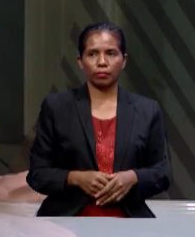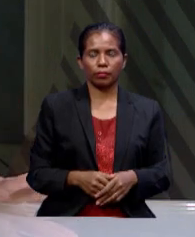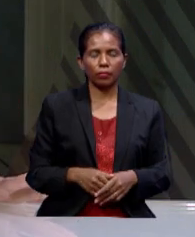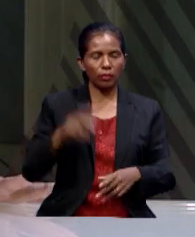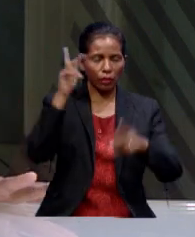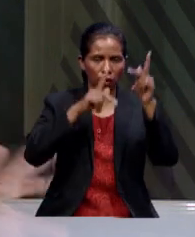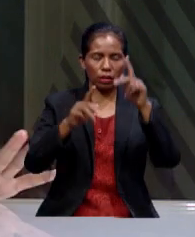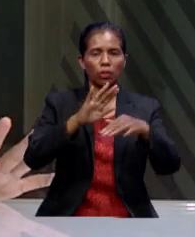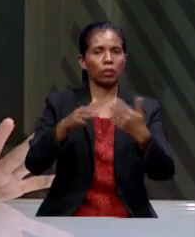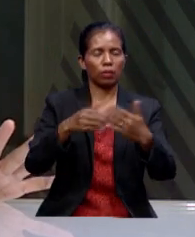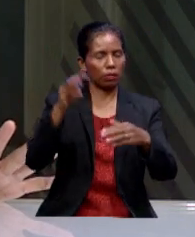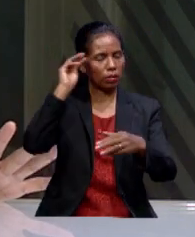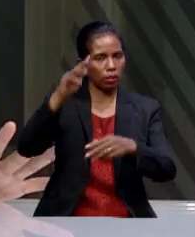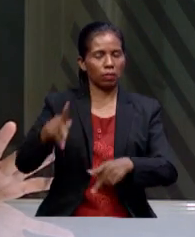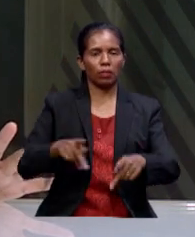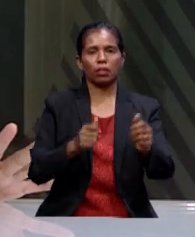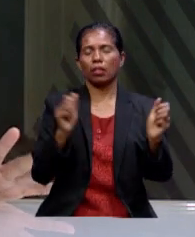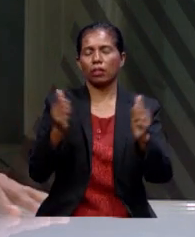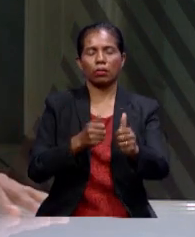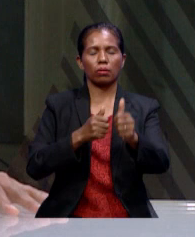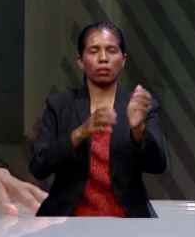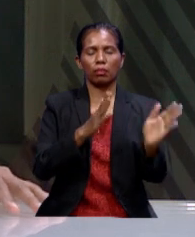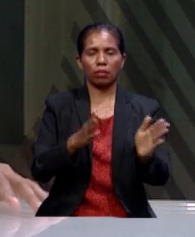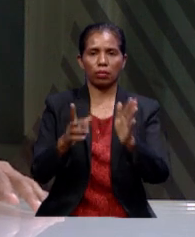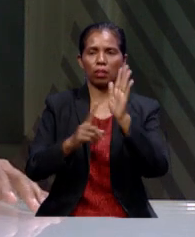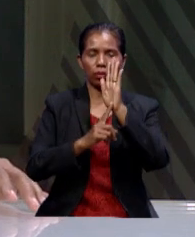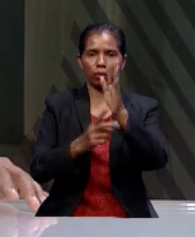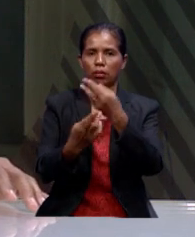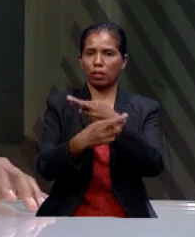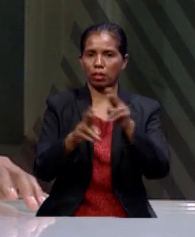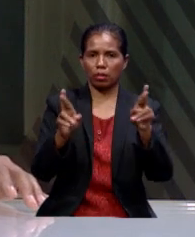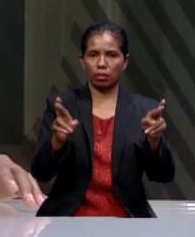caso do último Ministério Público se latuir no processo, já foi info sair resultado.